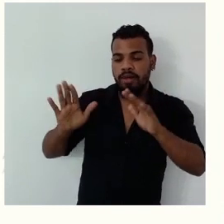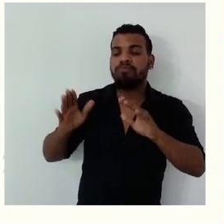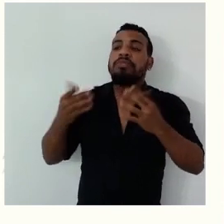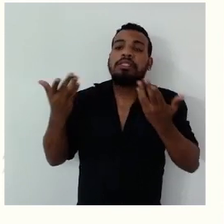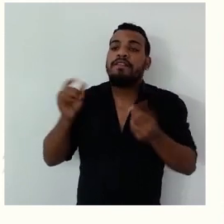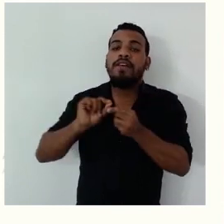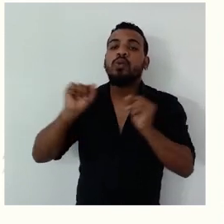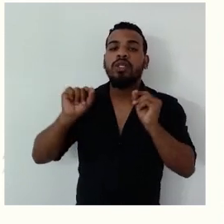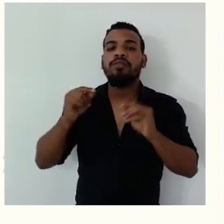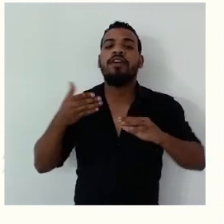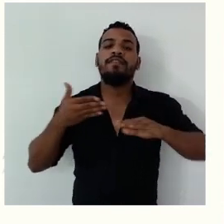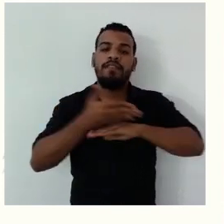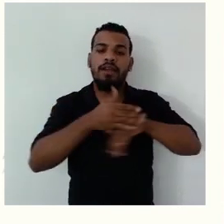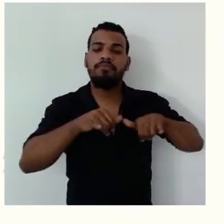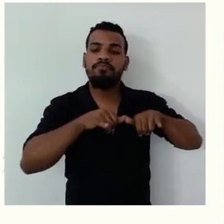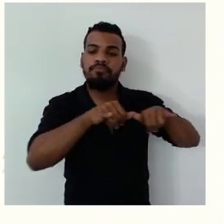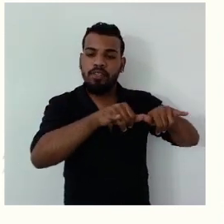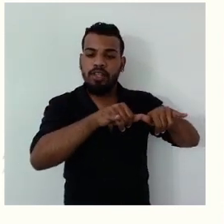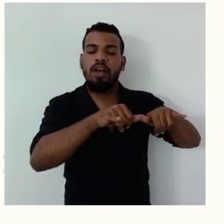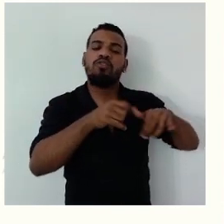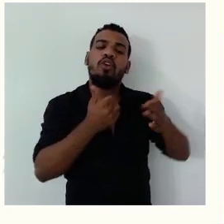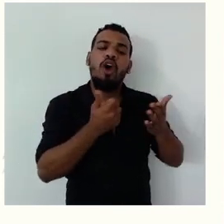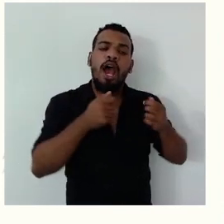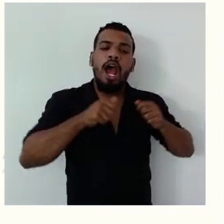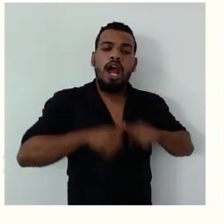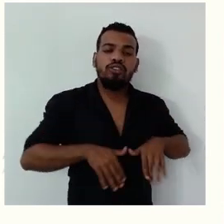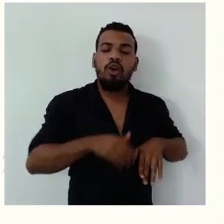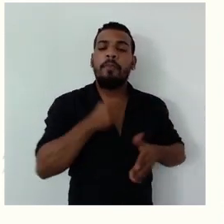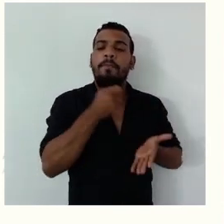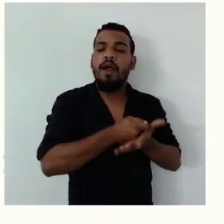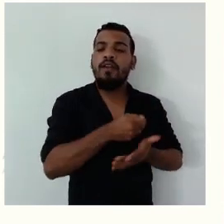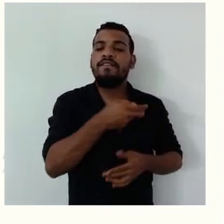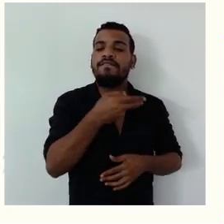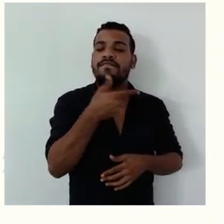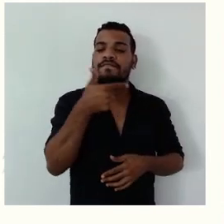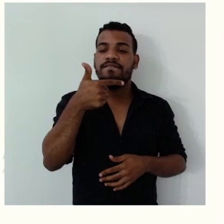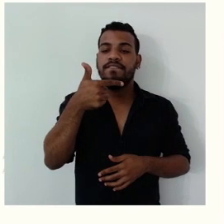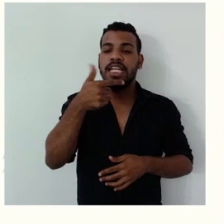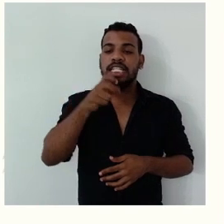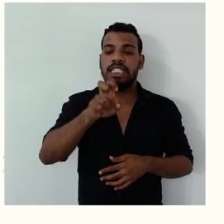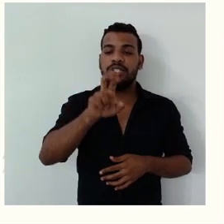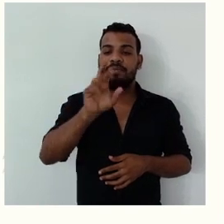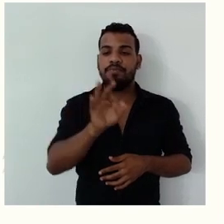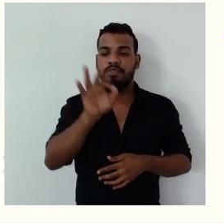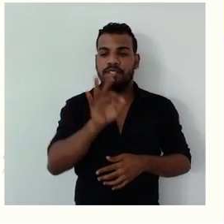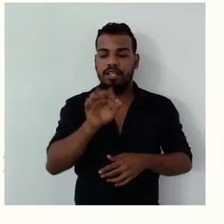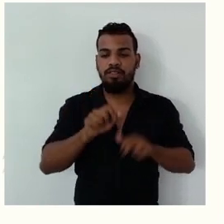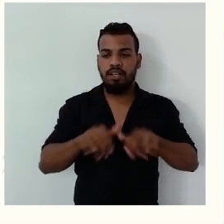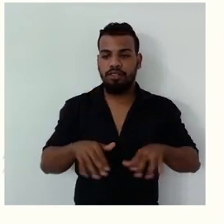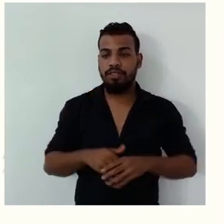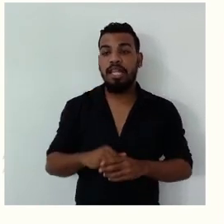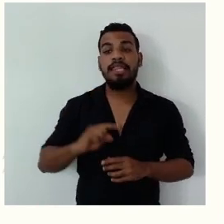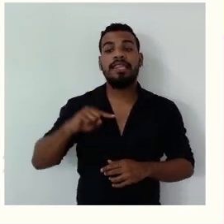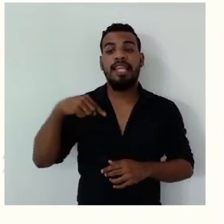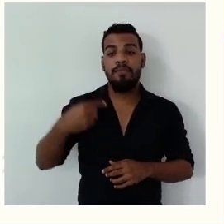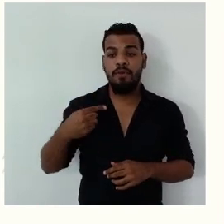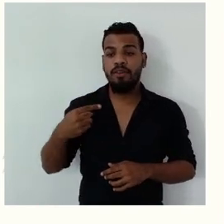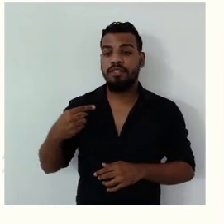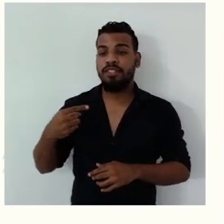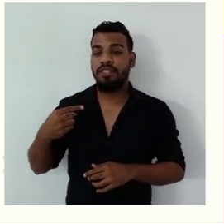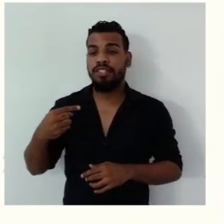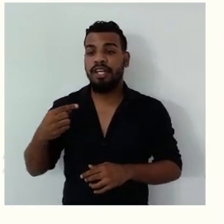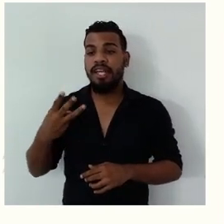mercado e gastou 25% desse valor com alimentação. Em seguida, gastou 30% do